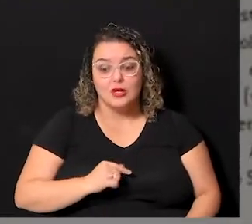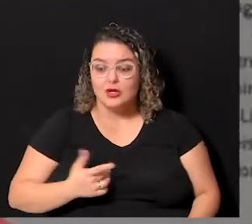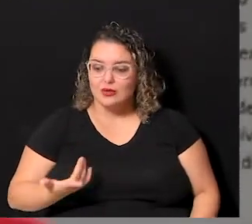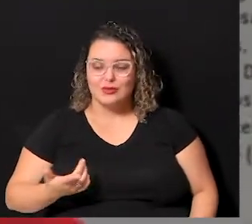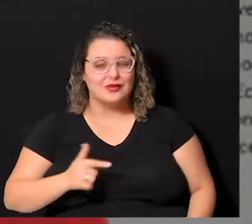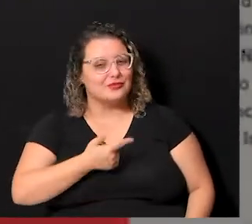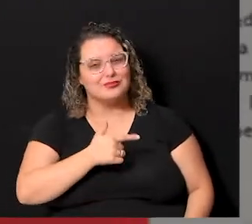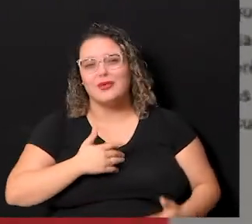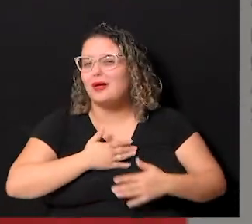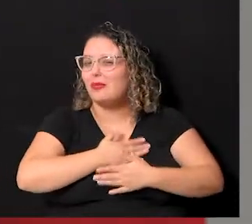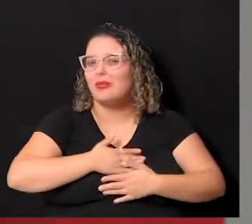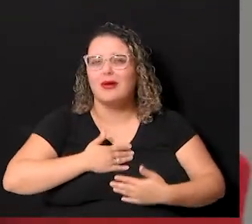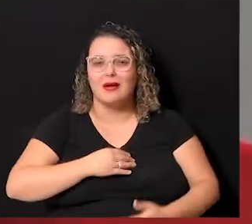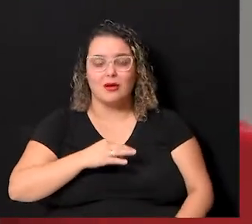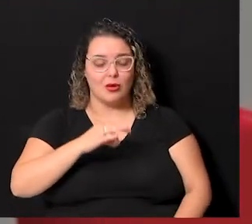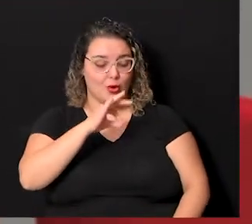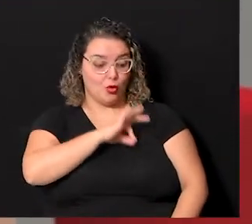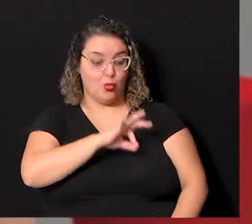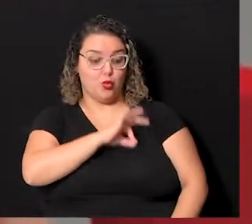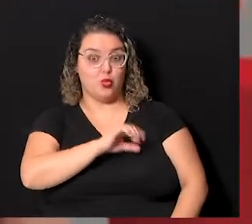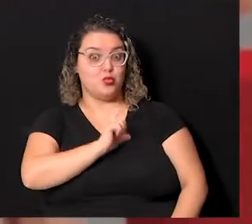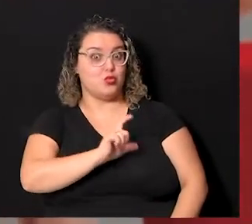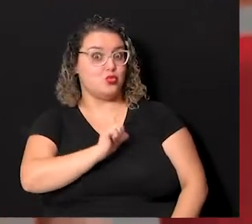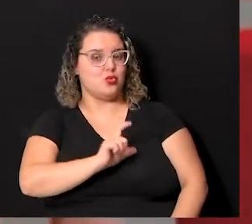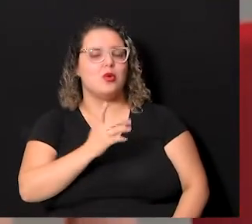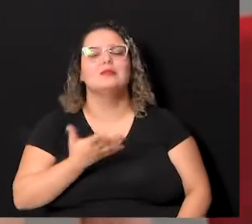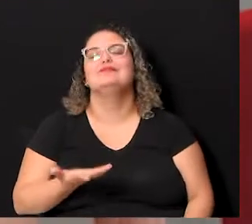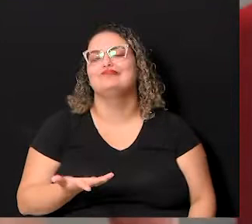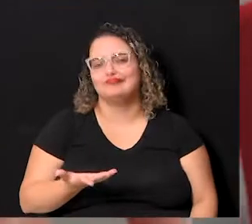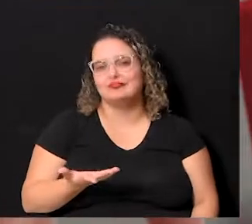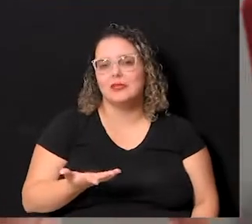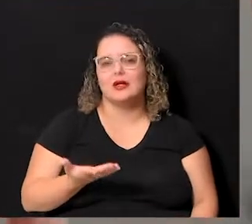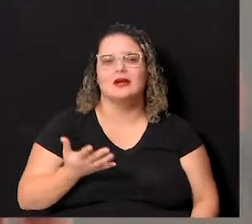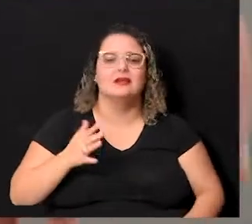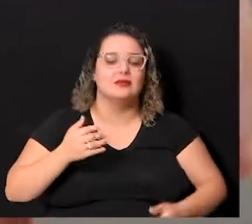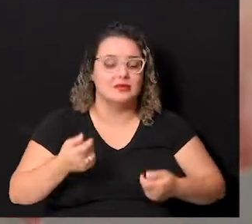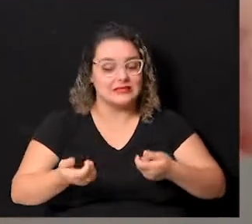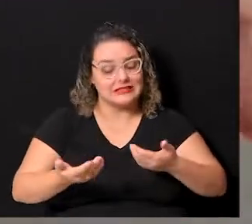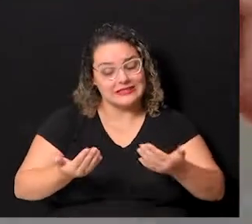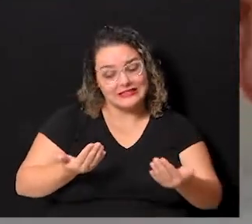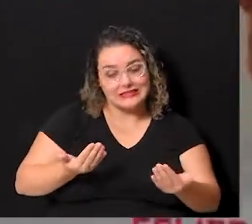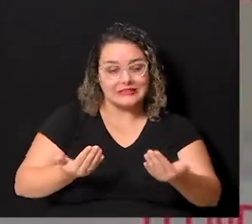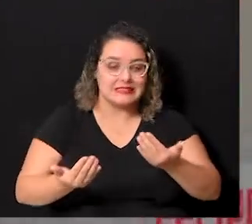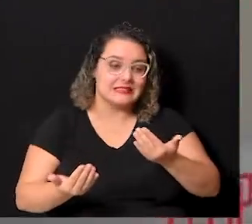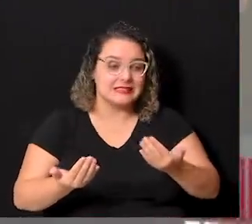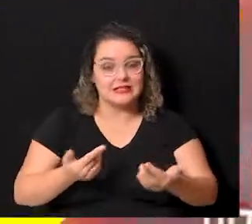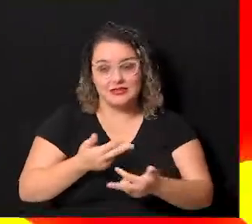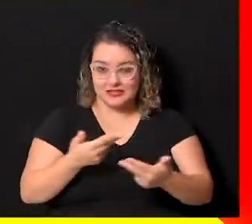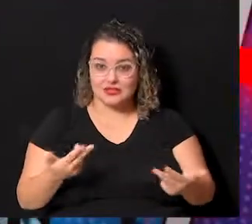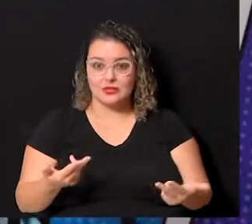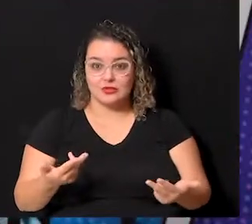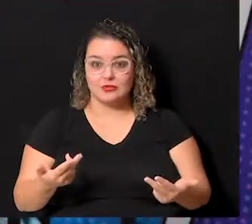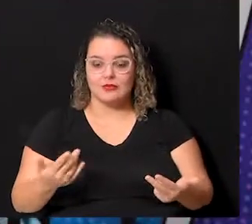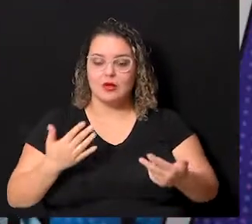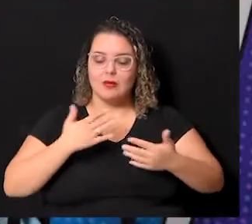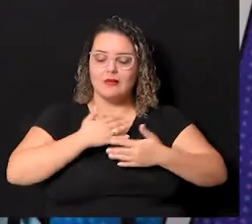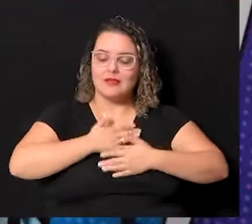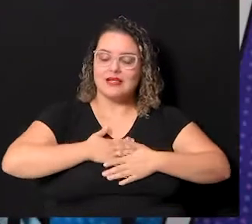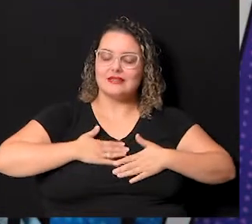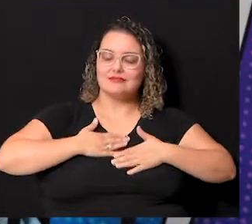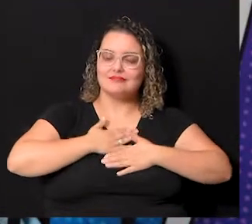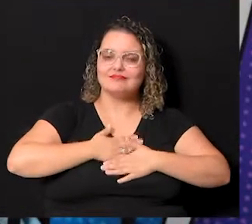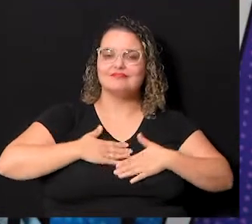dá muito dinheiro e algum prazer vai te consumir muito tempo, e aí você tem que ficar, né, lidando com isso. Para mim, o mais